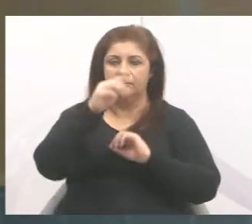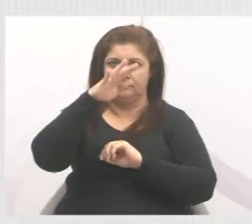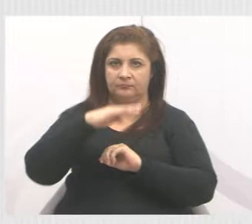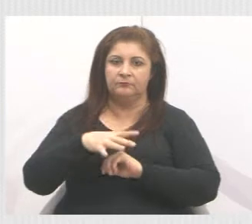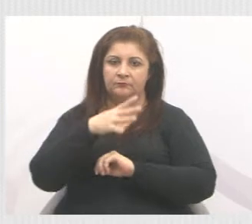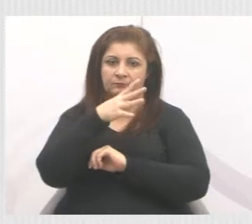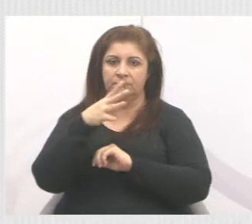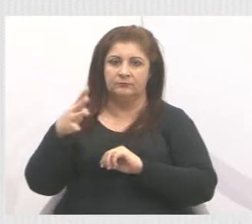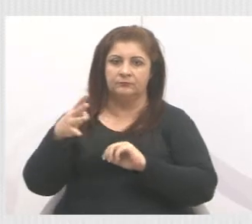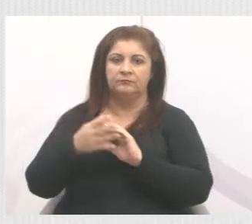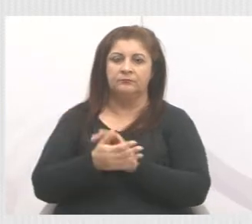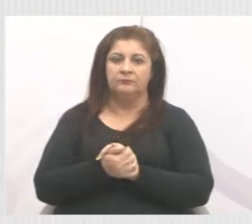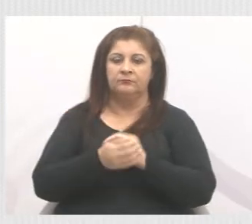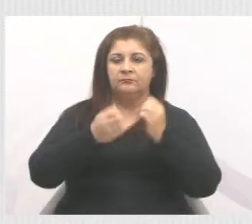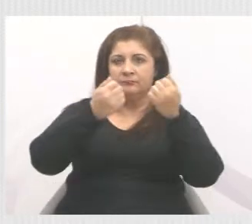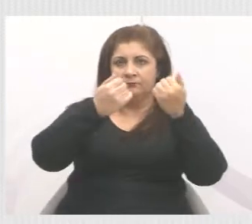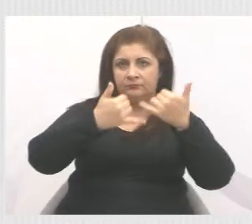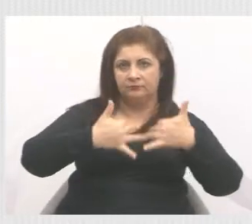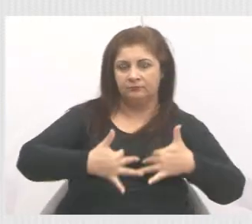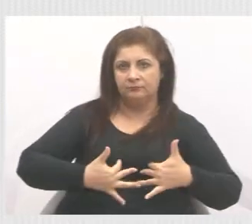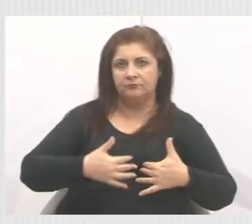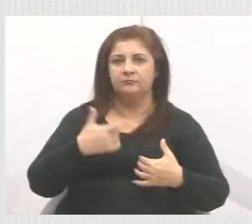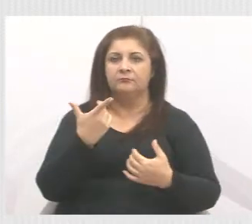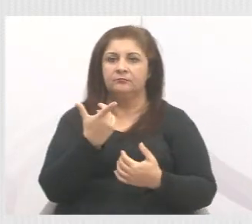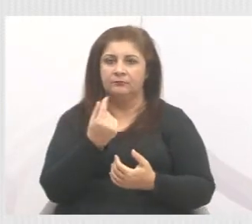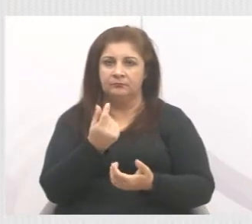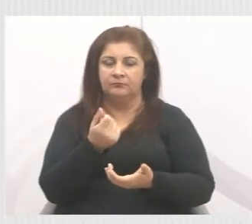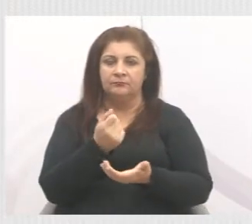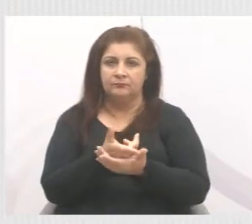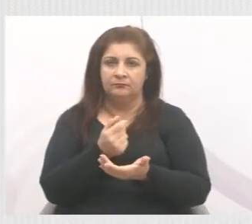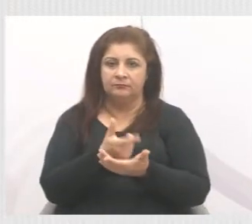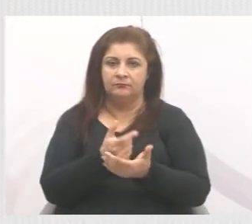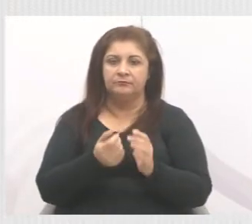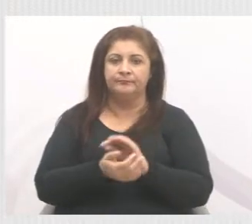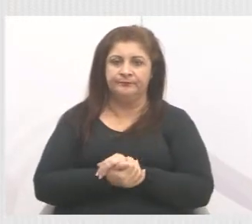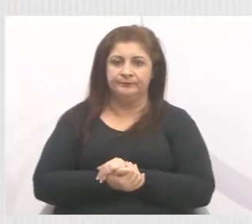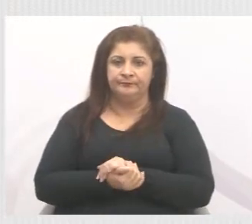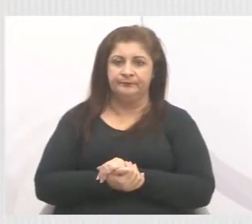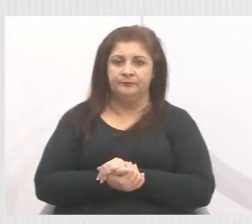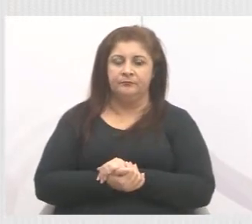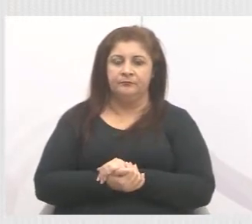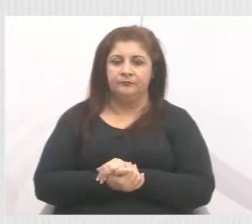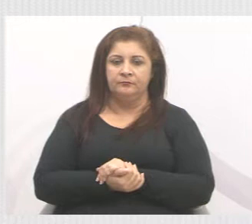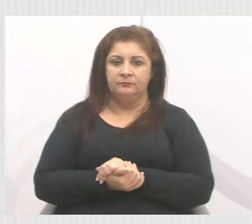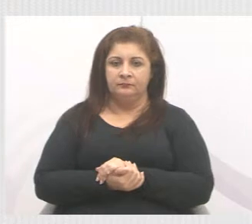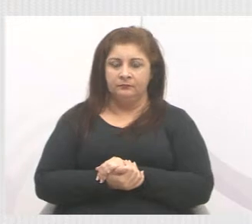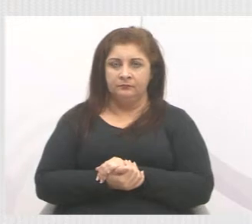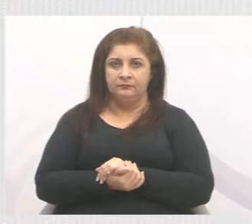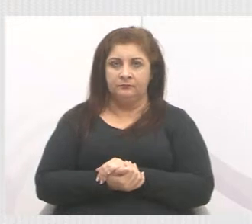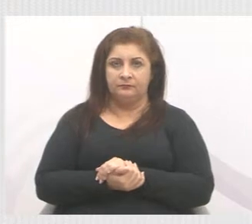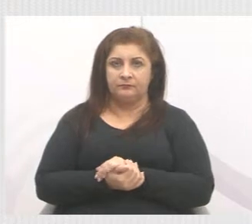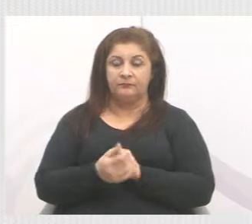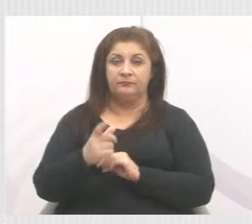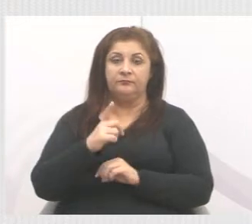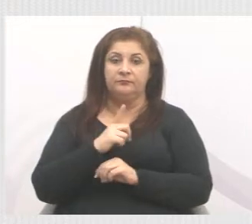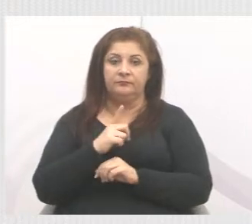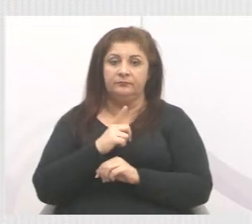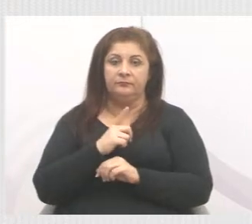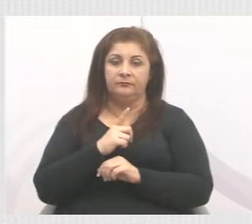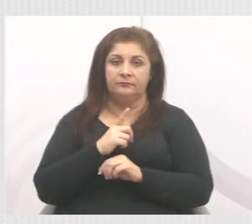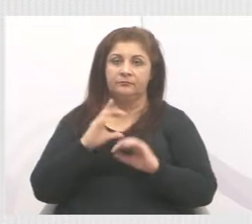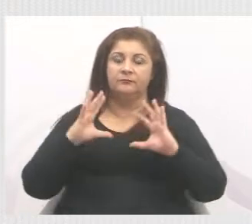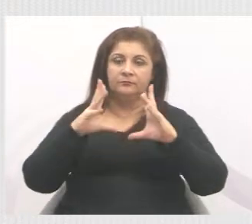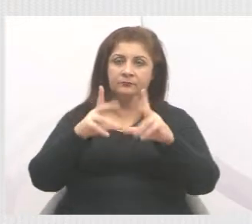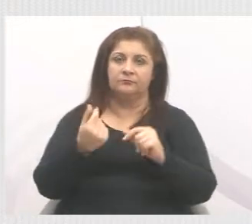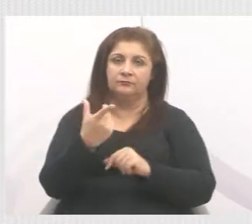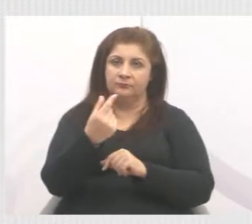última apresentação. A gente vai dizer um pouquinho das receitas, então, pode ir direto para as receitas, por favor. Então, aqui a gente tem as receitas